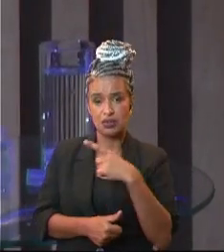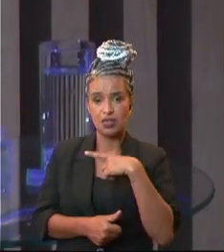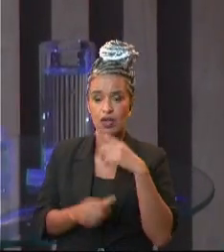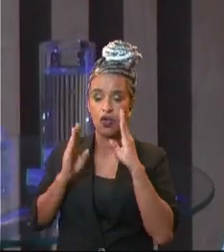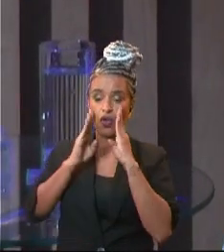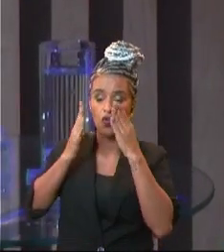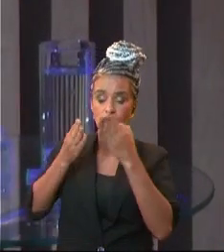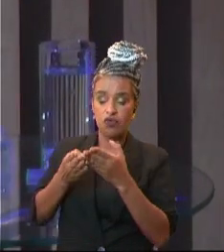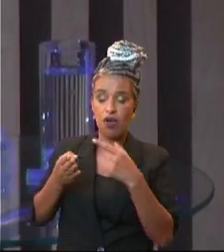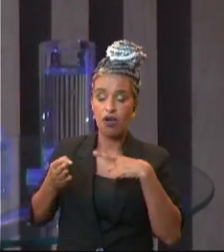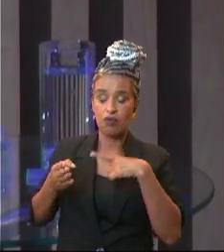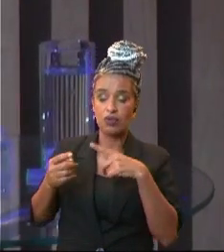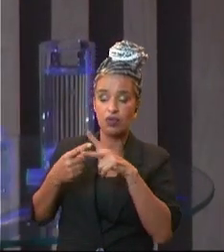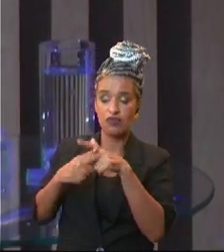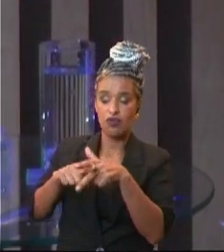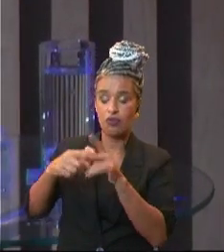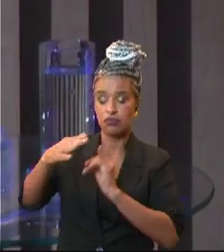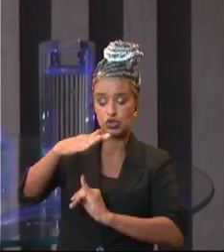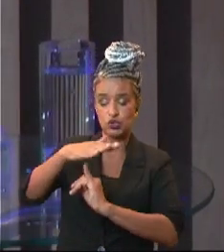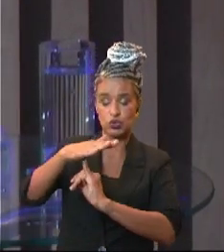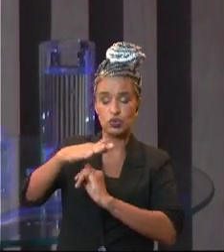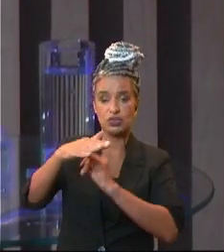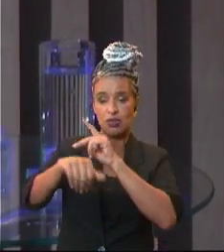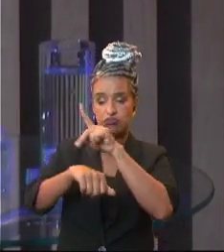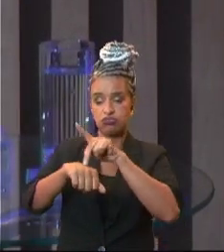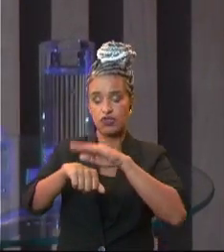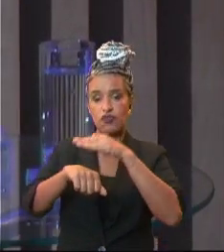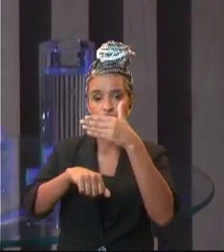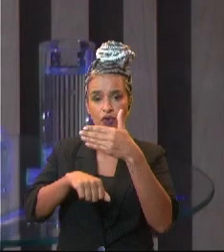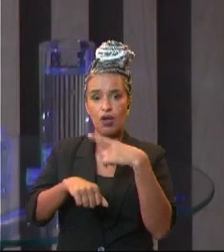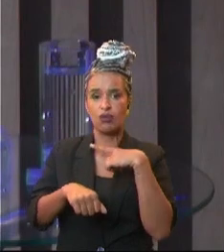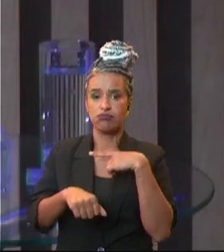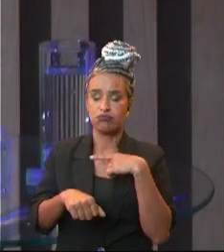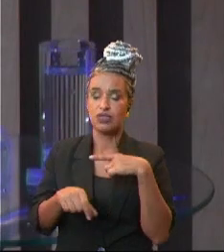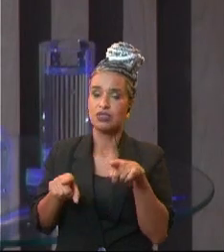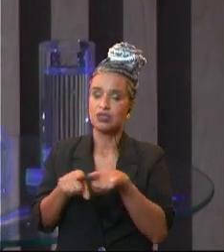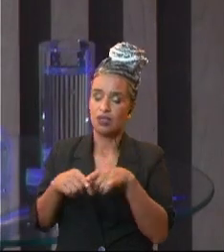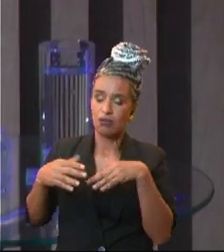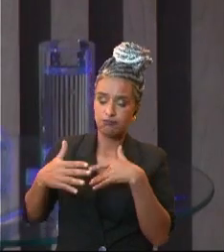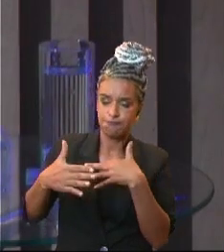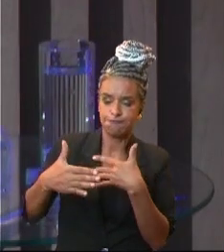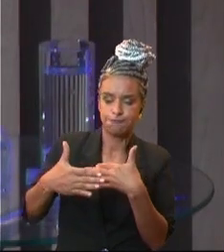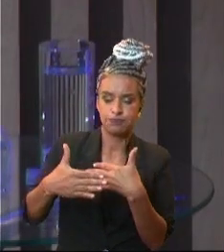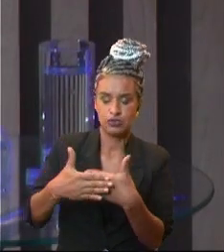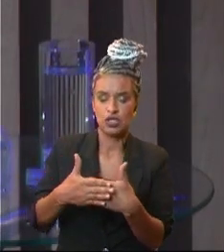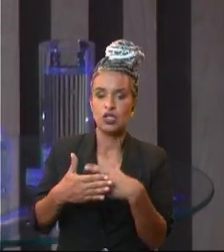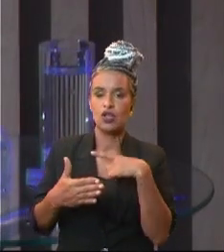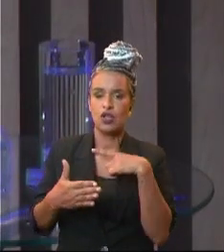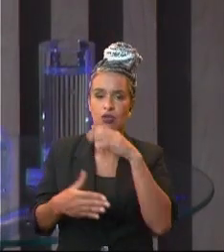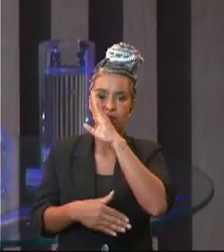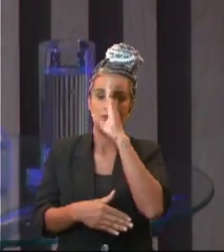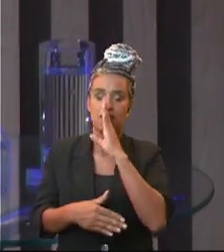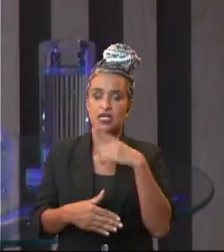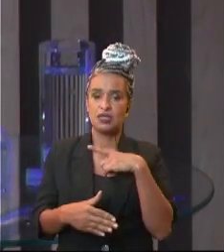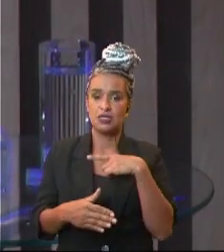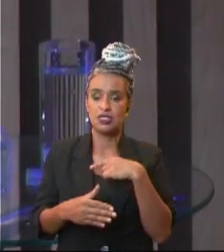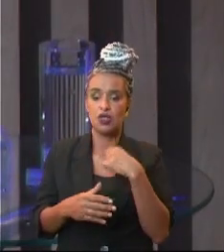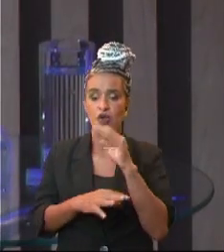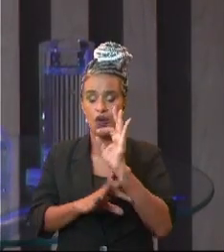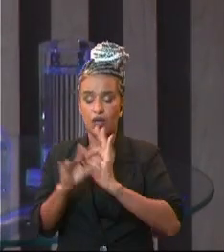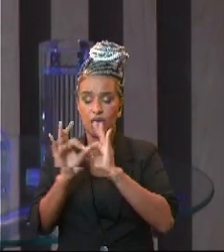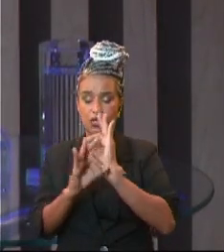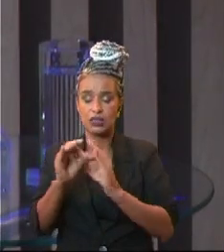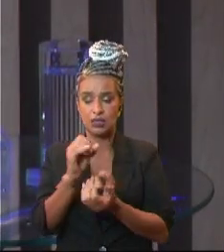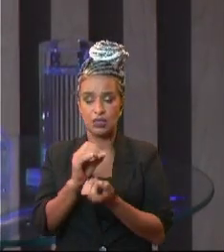em reformar as instituições internacionais, né? Como você mencionou, essa longa objetivo do Brasil reformar o Conselho de Segurança, desde a sua